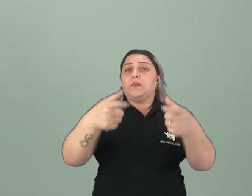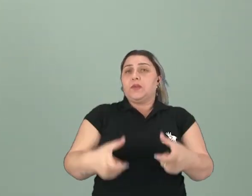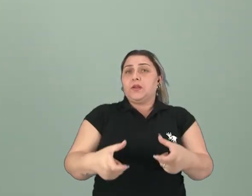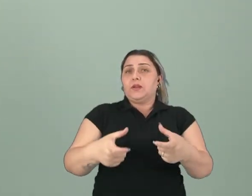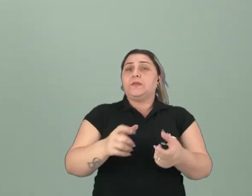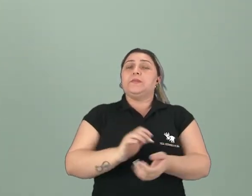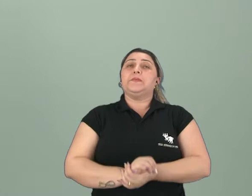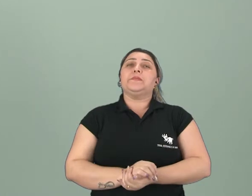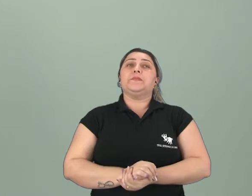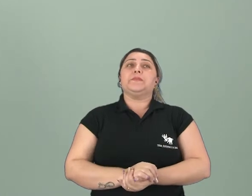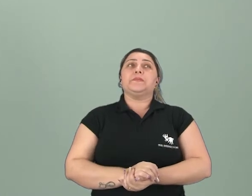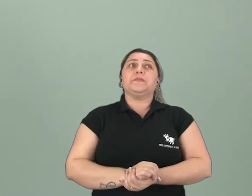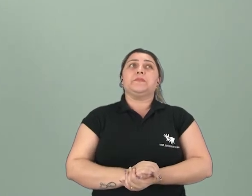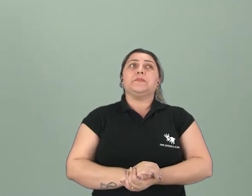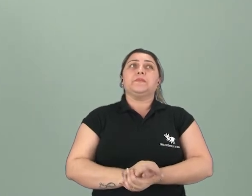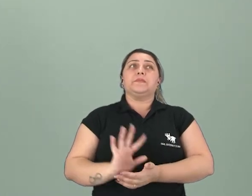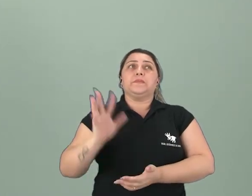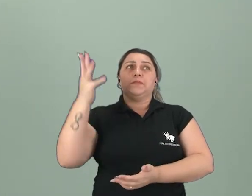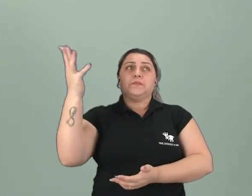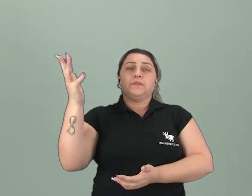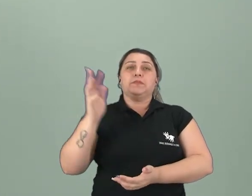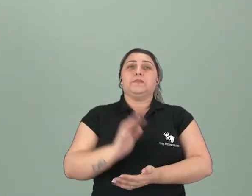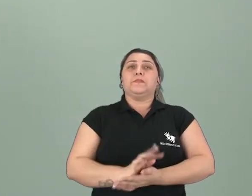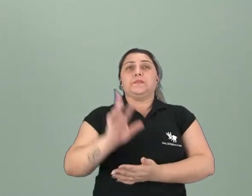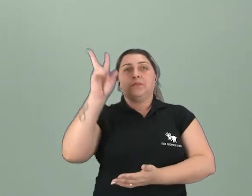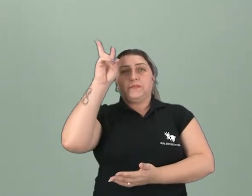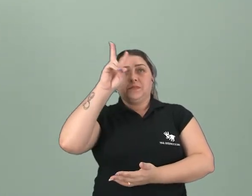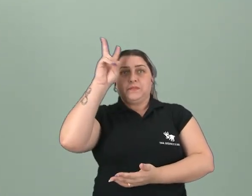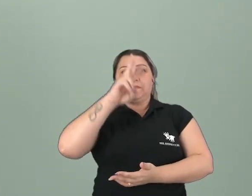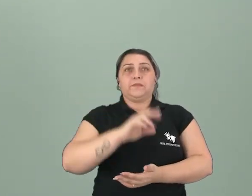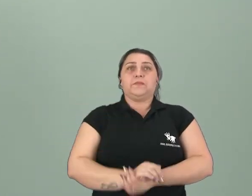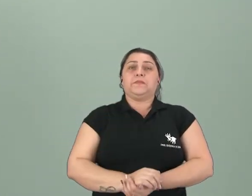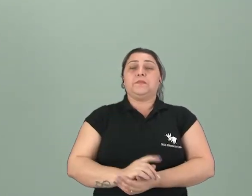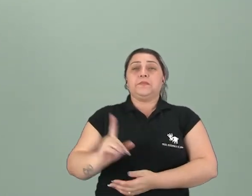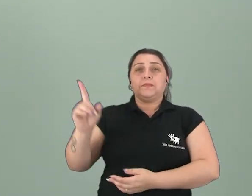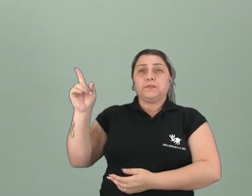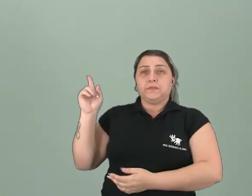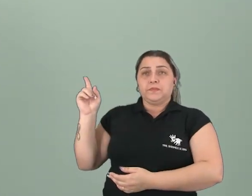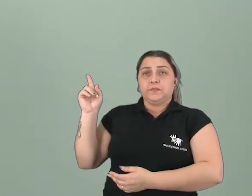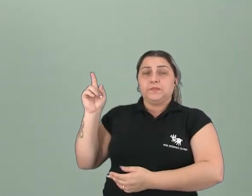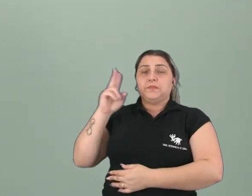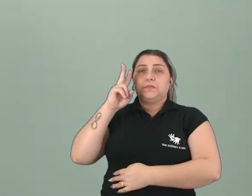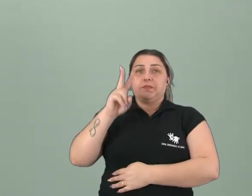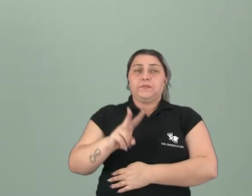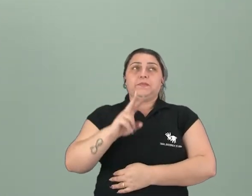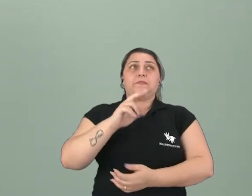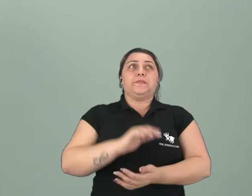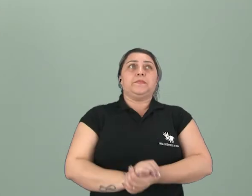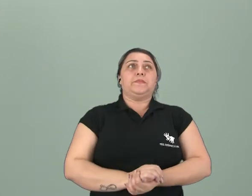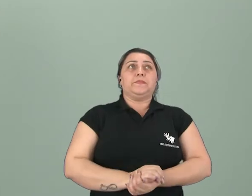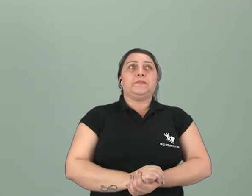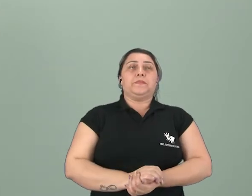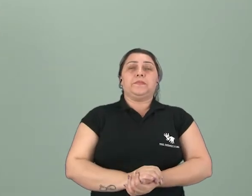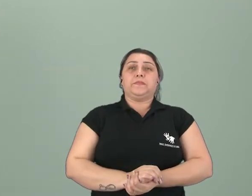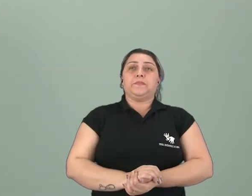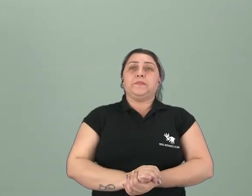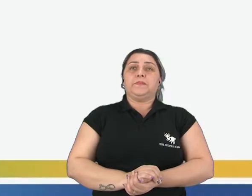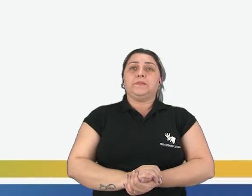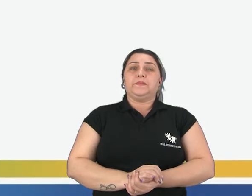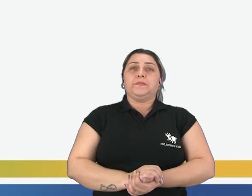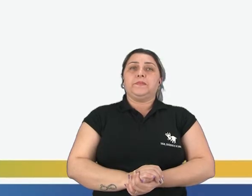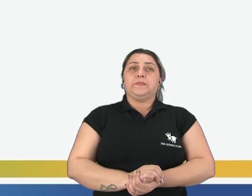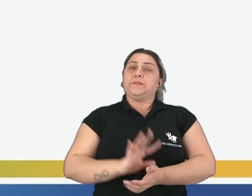o lugar onde acontece essa história. Daí vocês vejam que os fatos